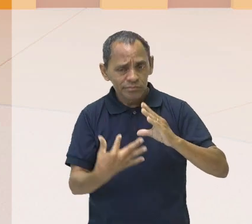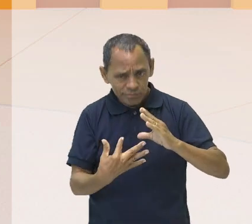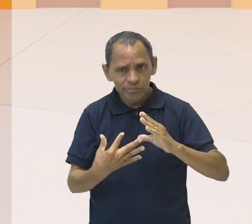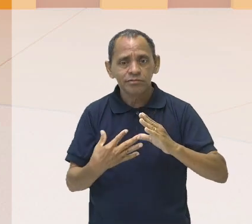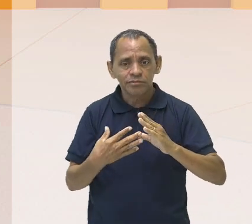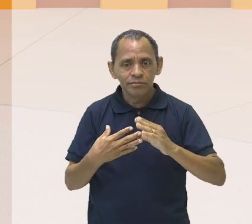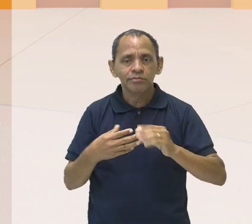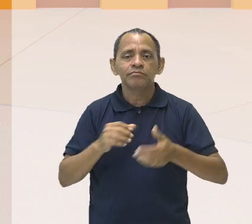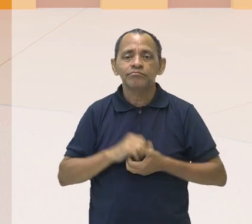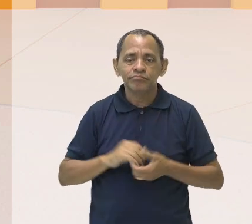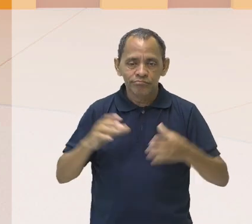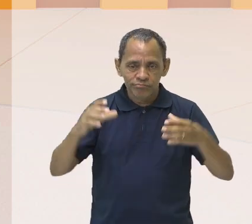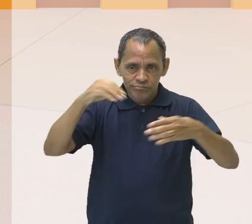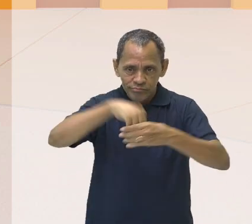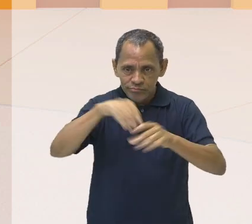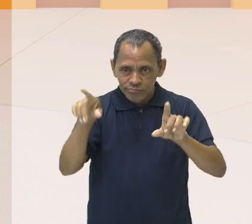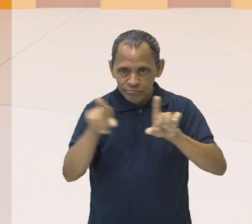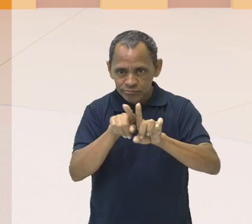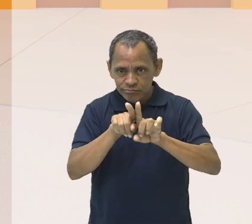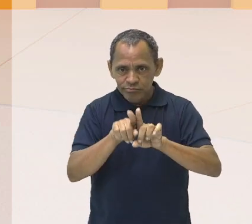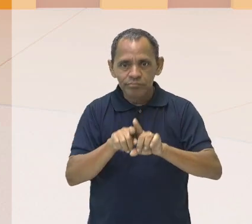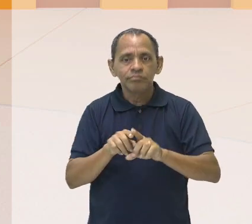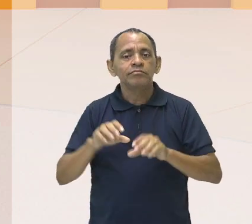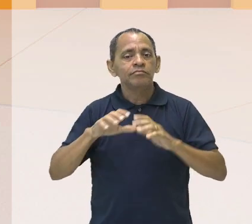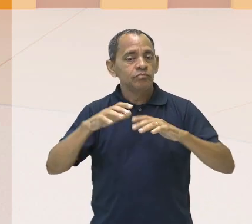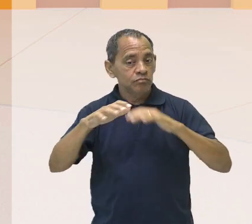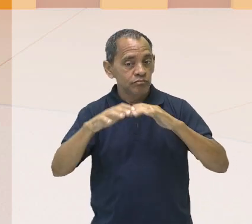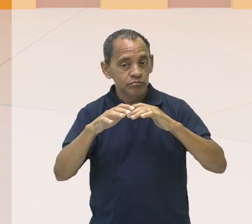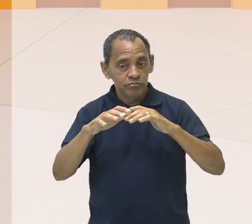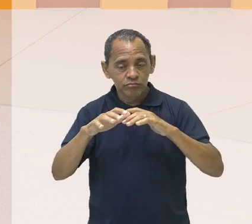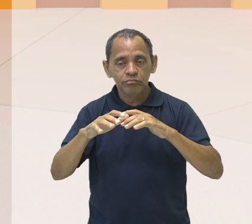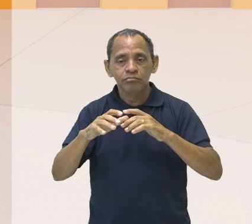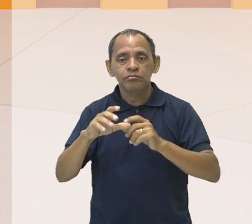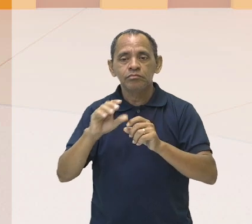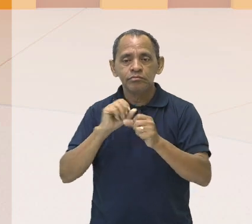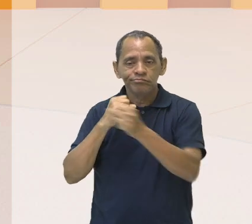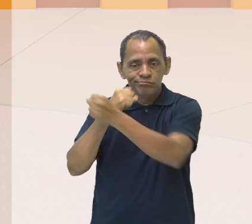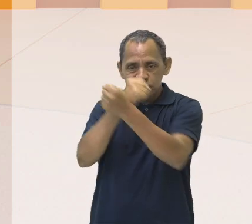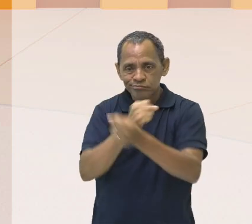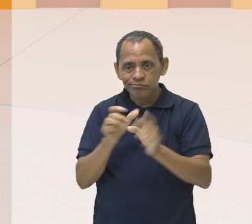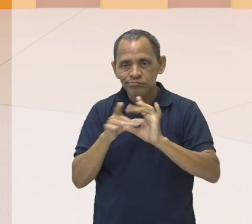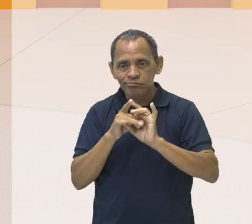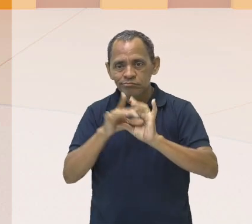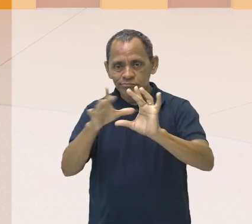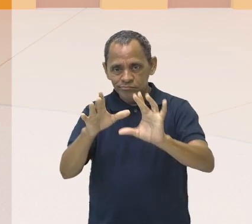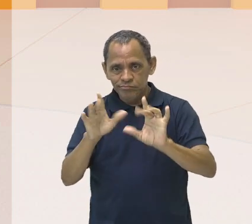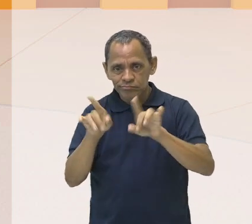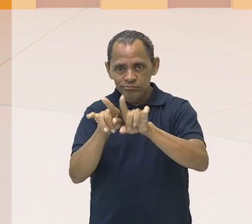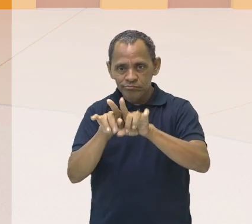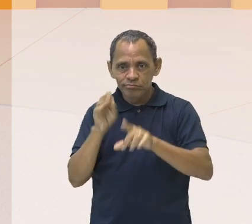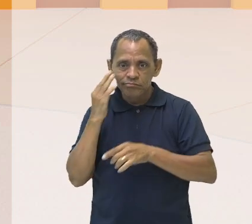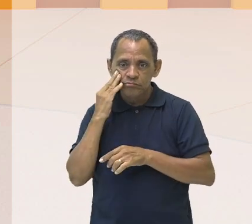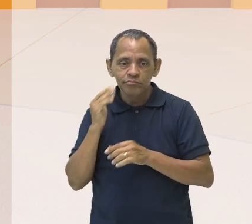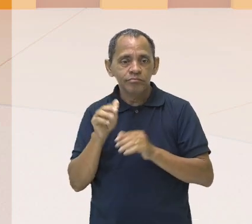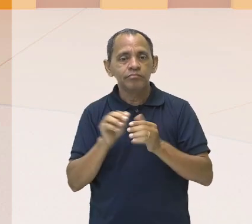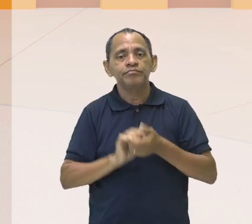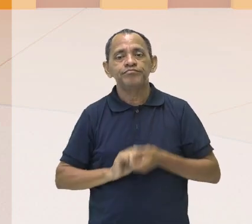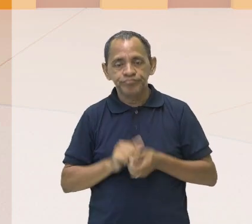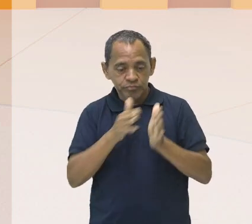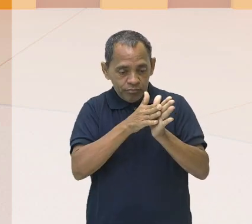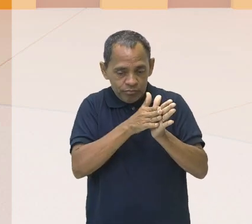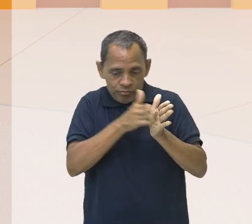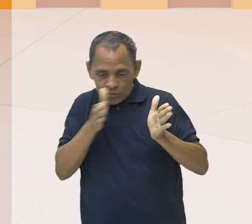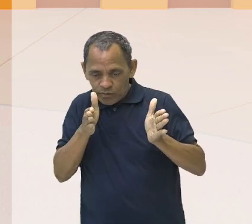movimento abolicionista. Para tanto, ainda trouxemos aqui para vocês uma linha do tempo sobre